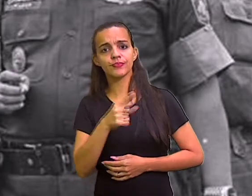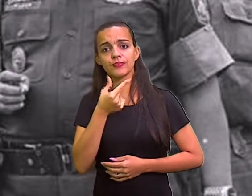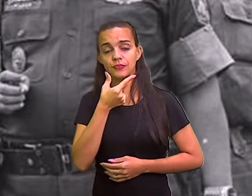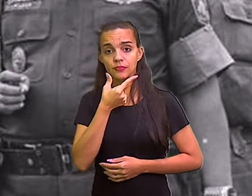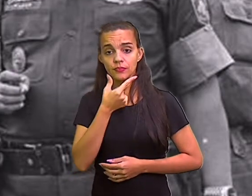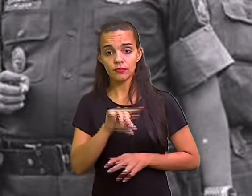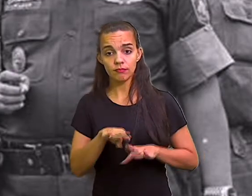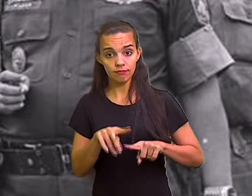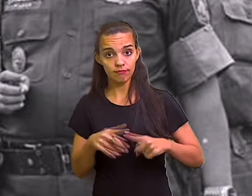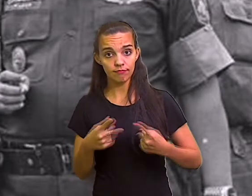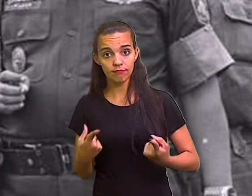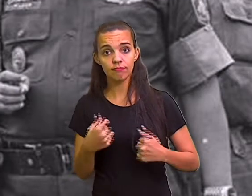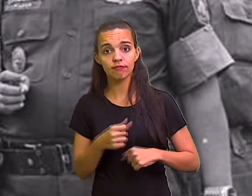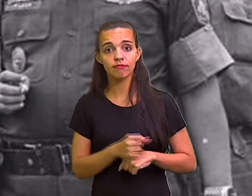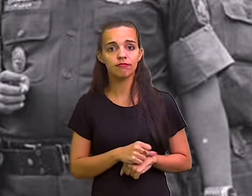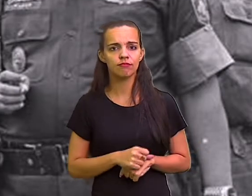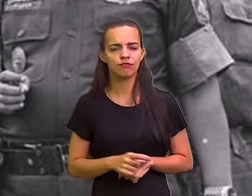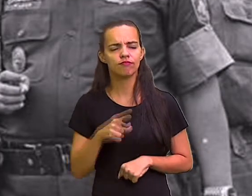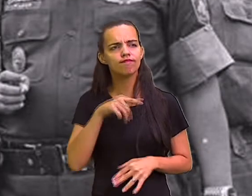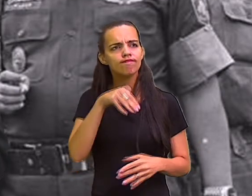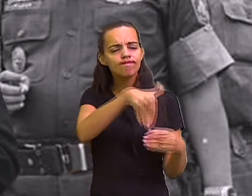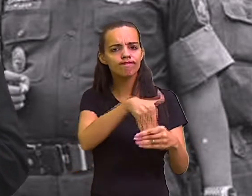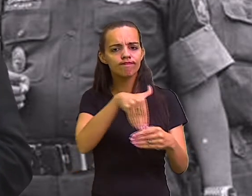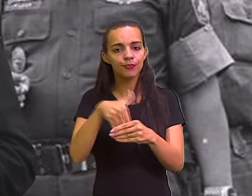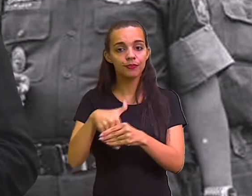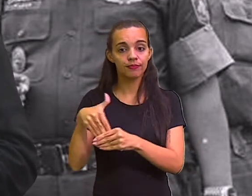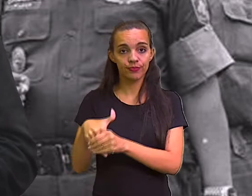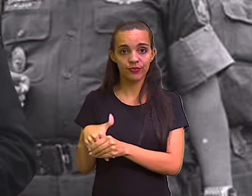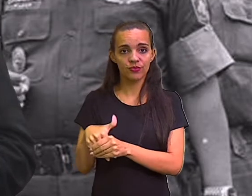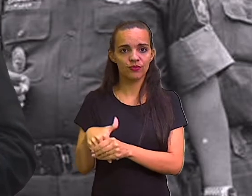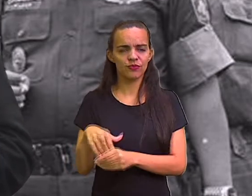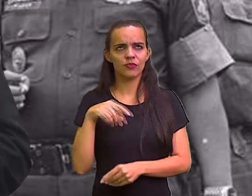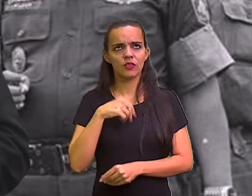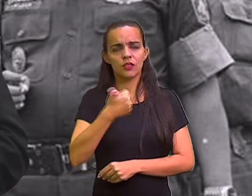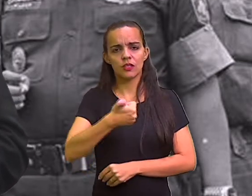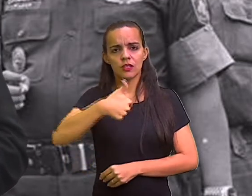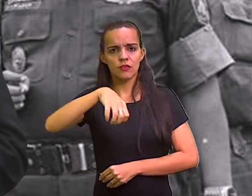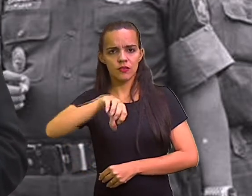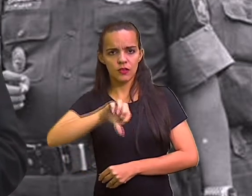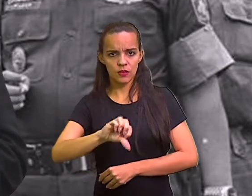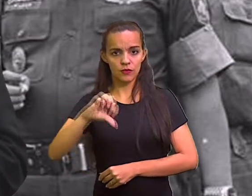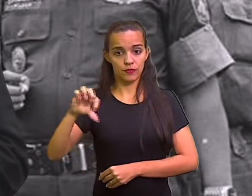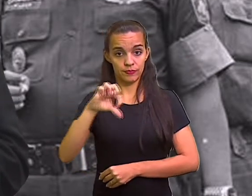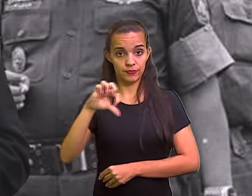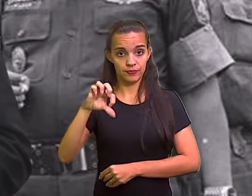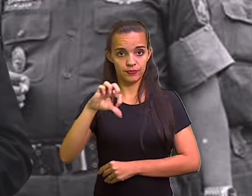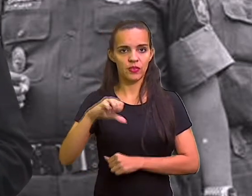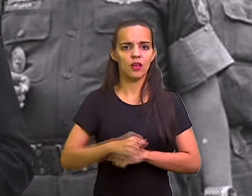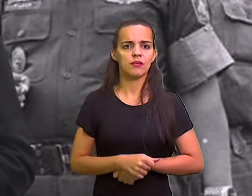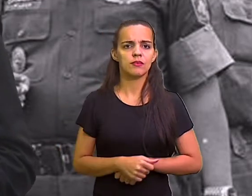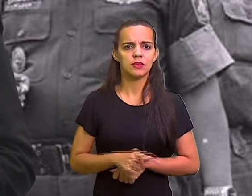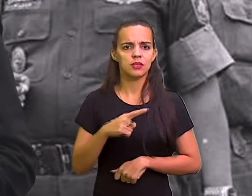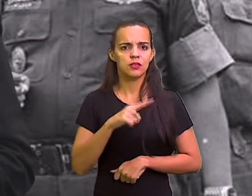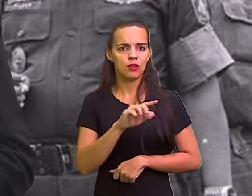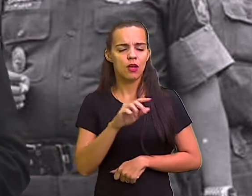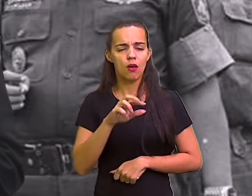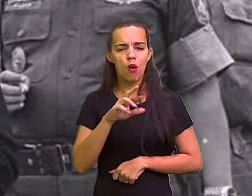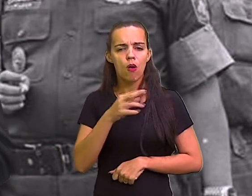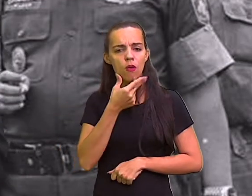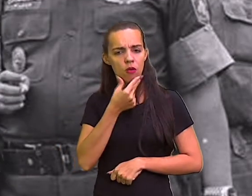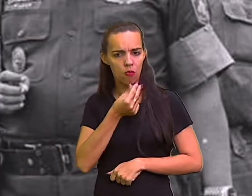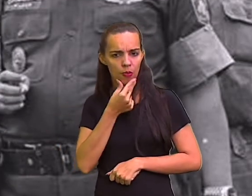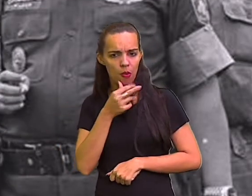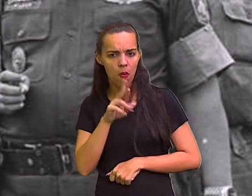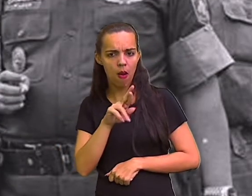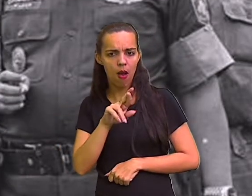Entretanto, nas eleições de 1999, Habib foi